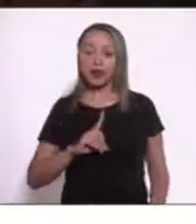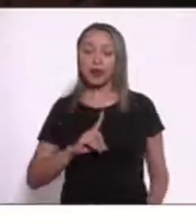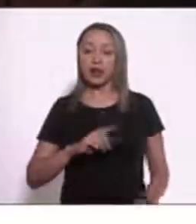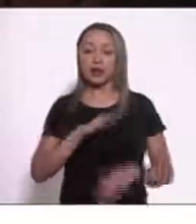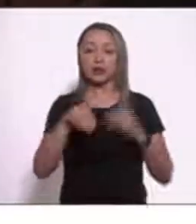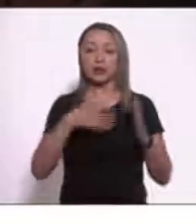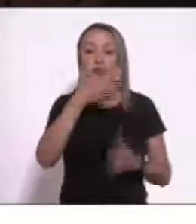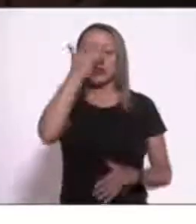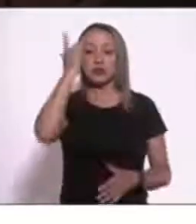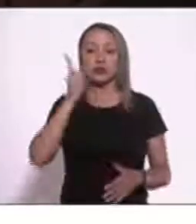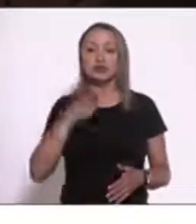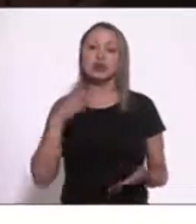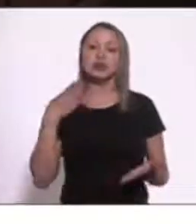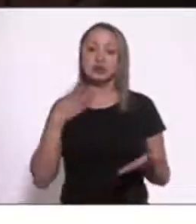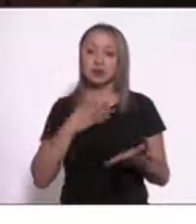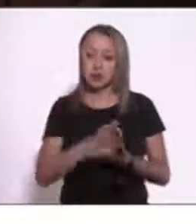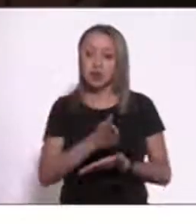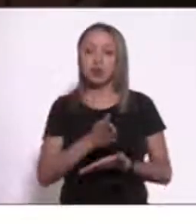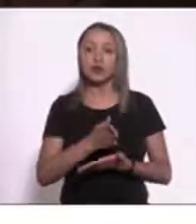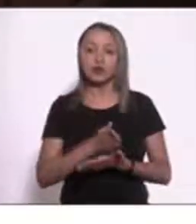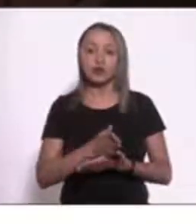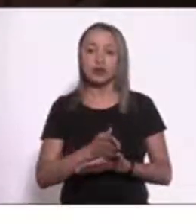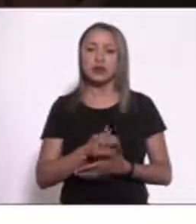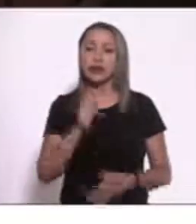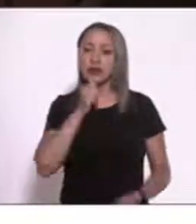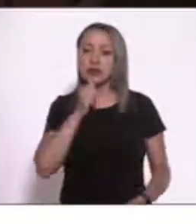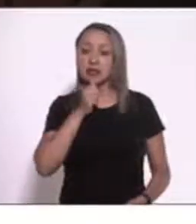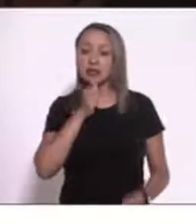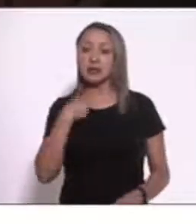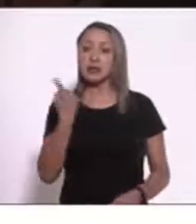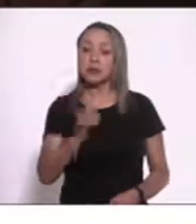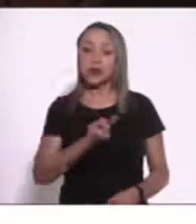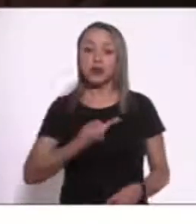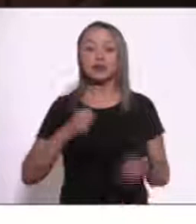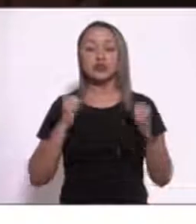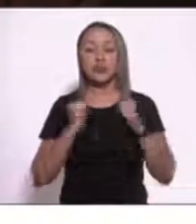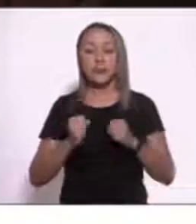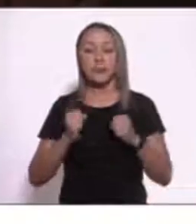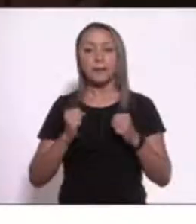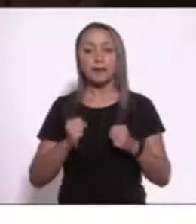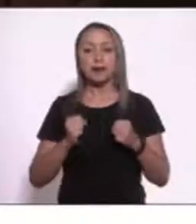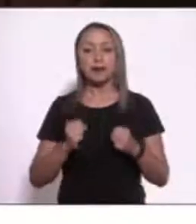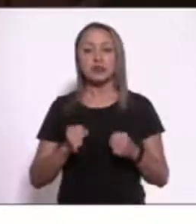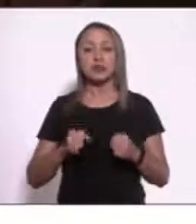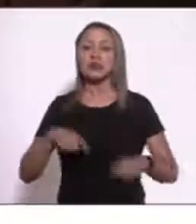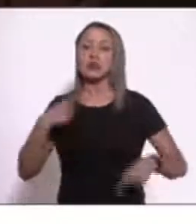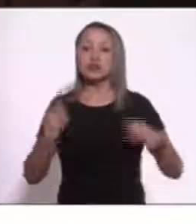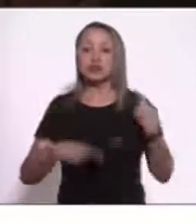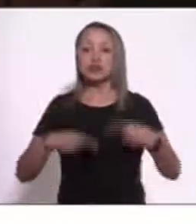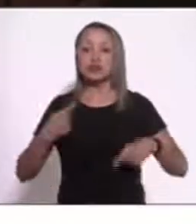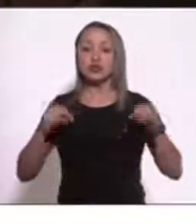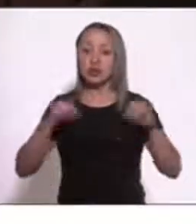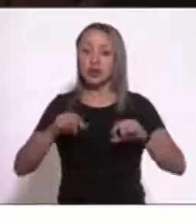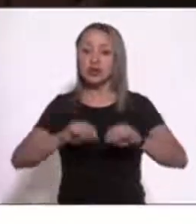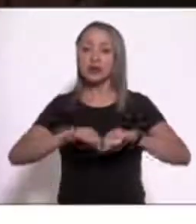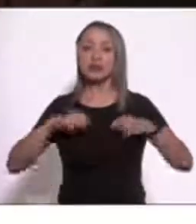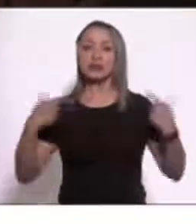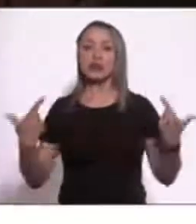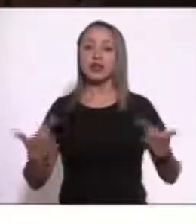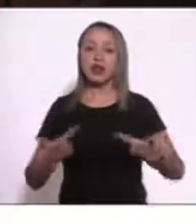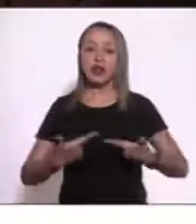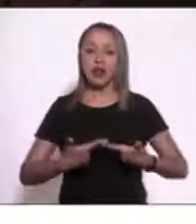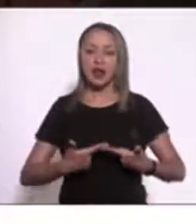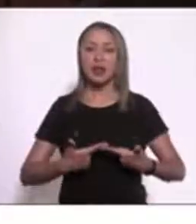deve servir de exemplo para todos nós. Que possamos, pelo menos, abrir discussão nesta casa em torno